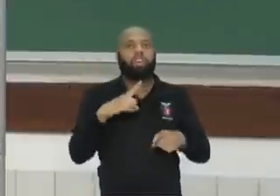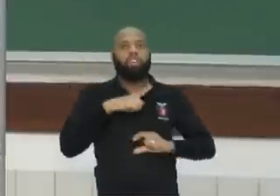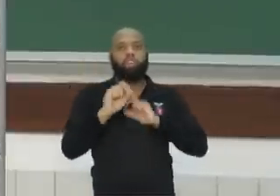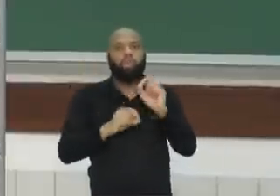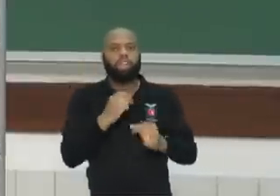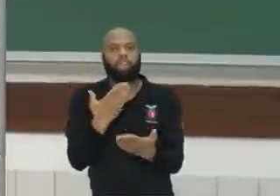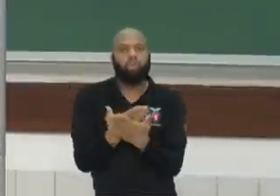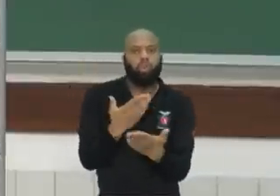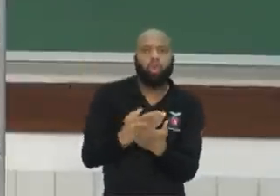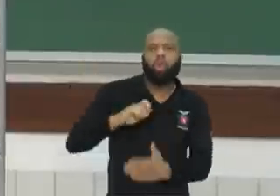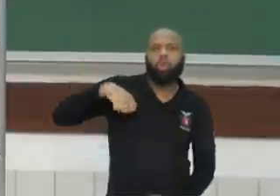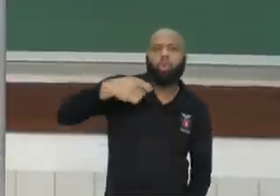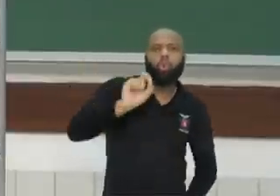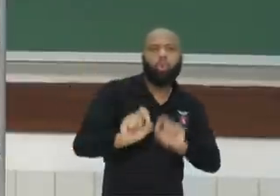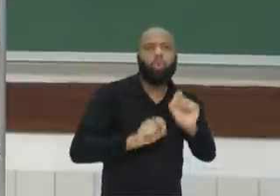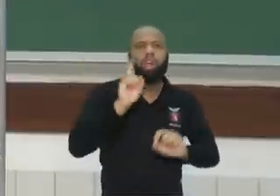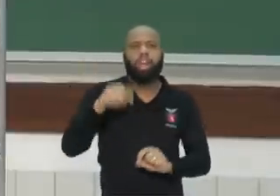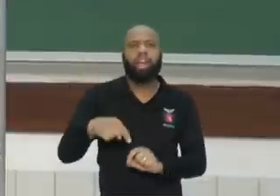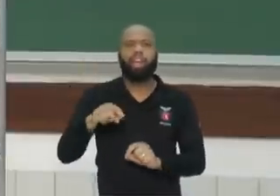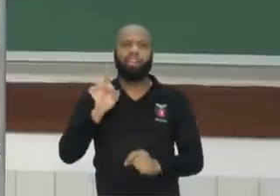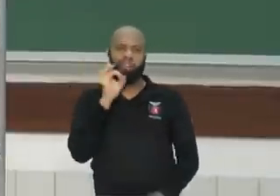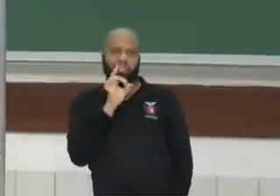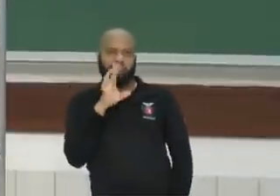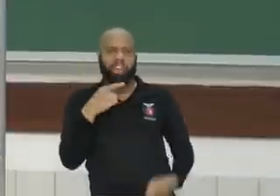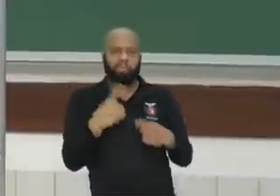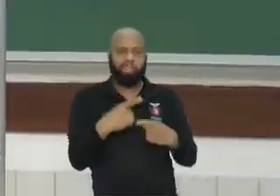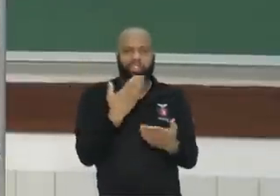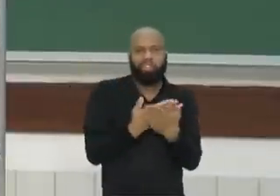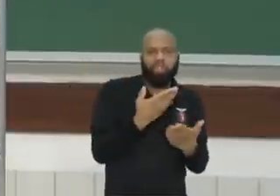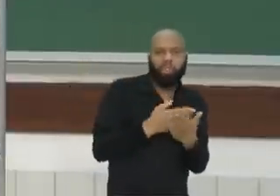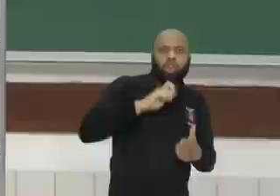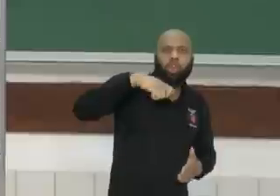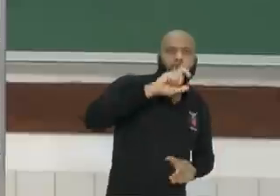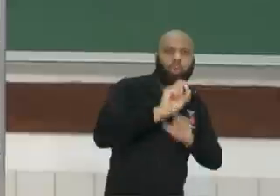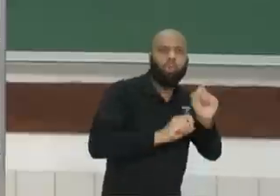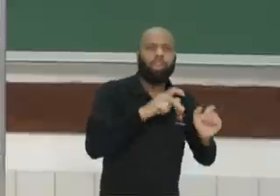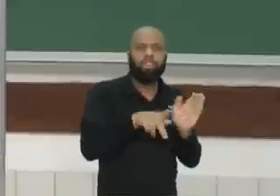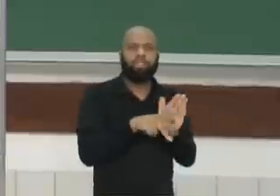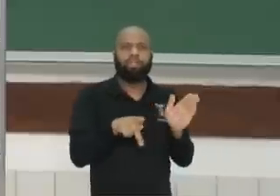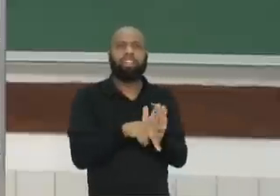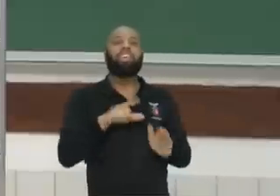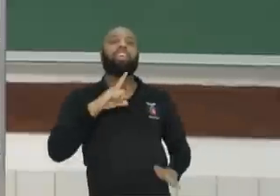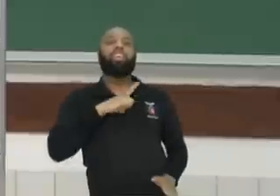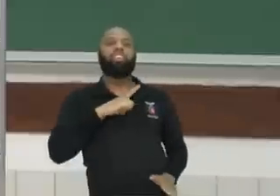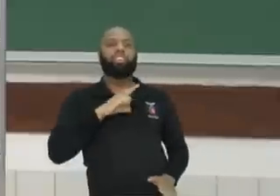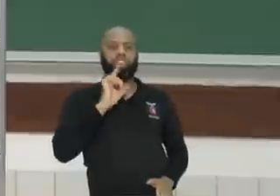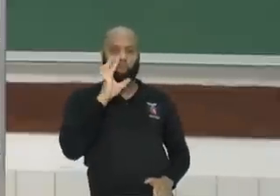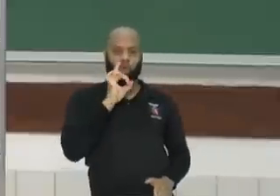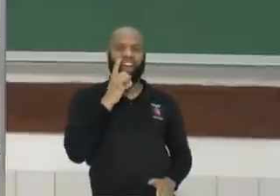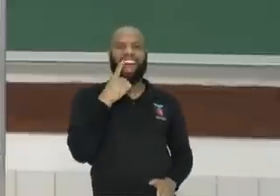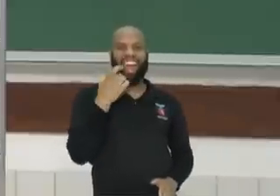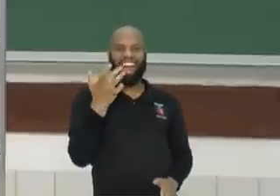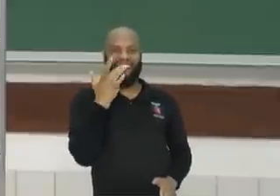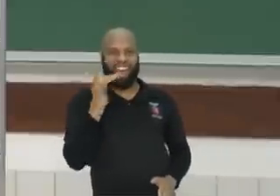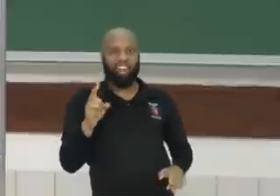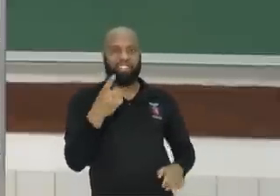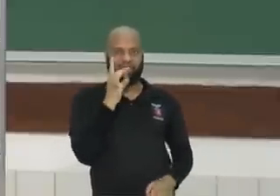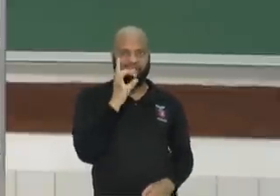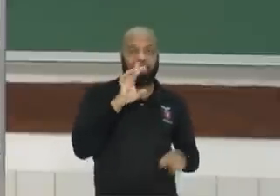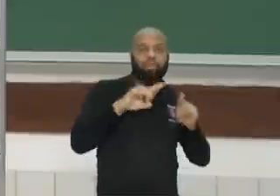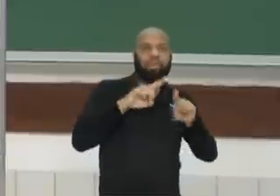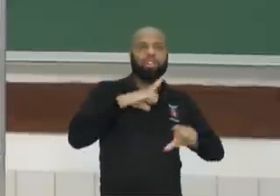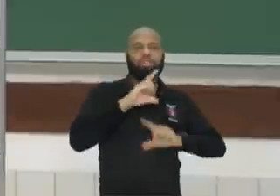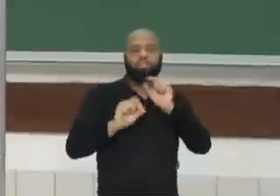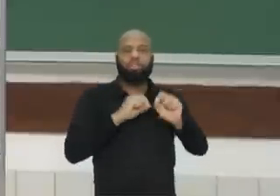gente fez uma aula bem bacana, né? Que a gente falou do estádio de futebol de Londrina, que é o estádio do café, o nosso ouro verde, e a constituição da